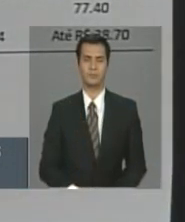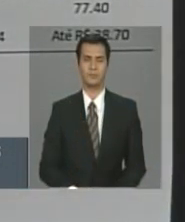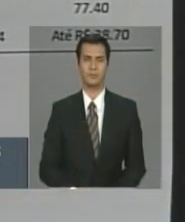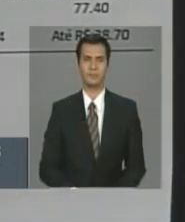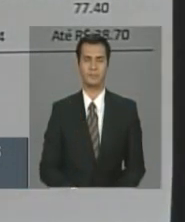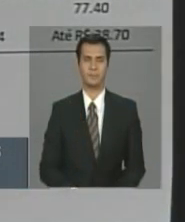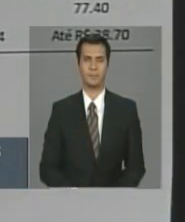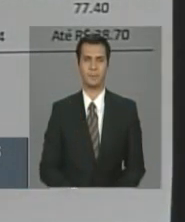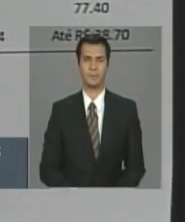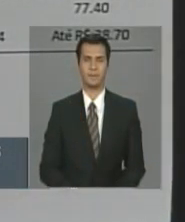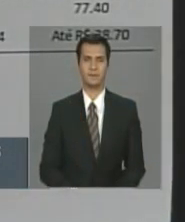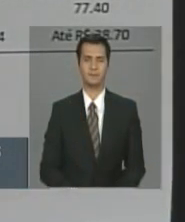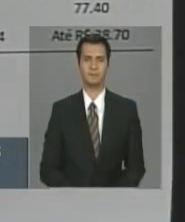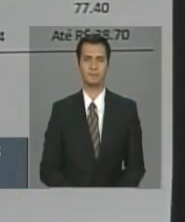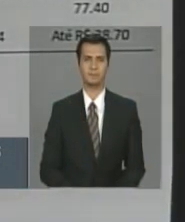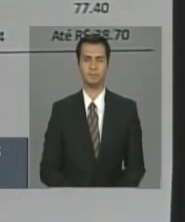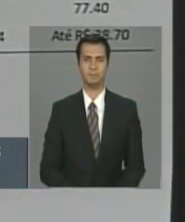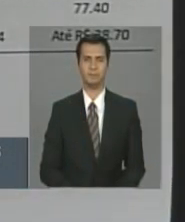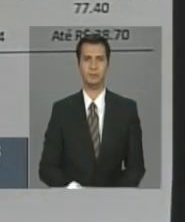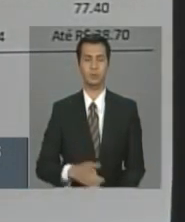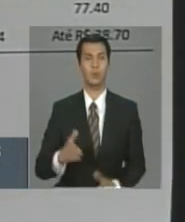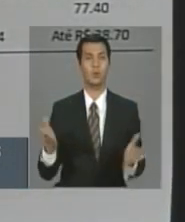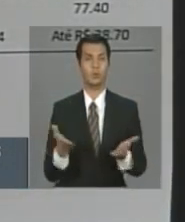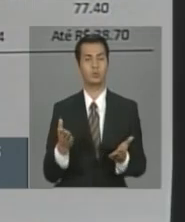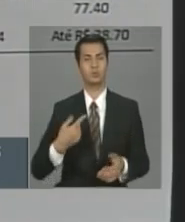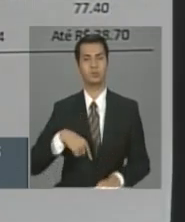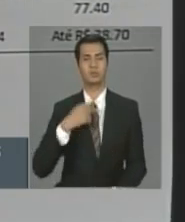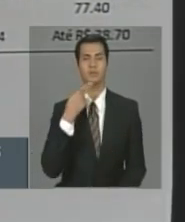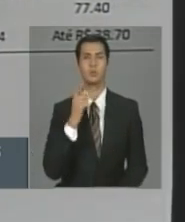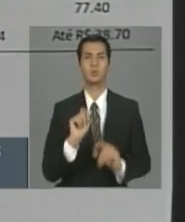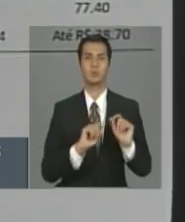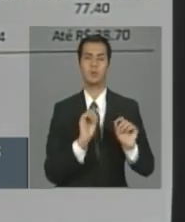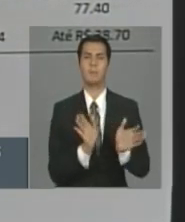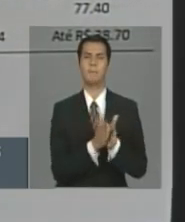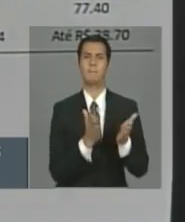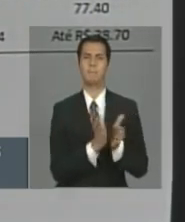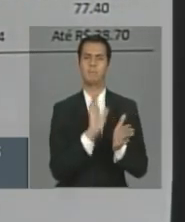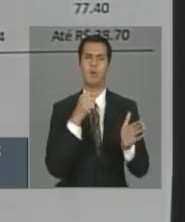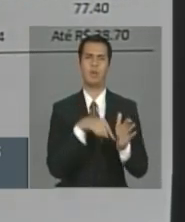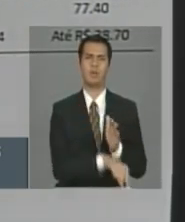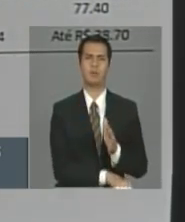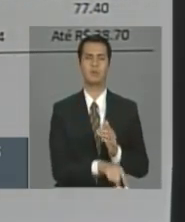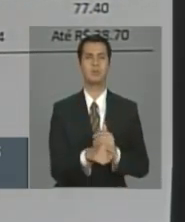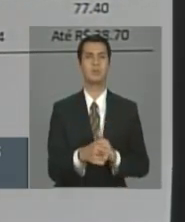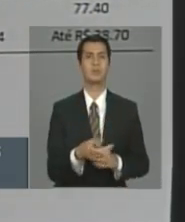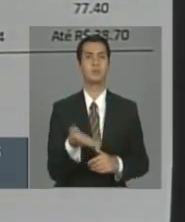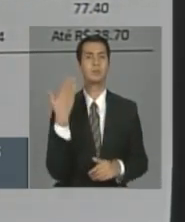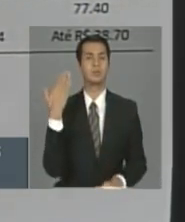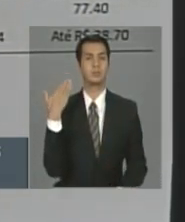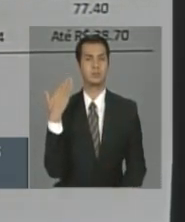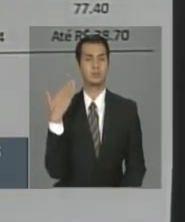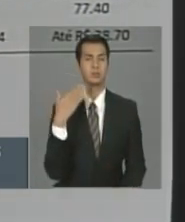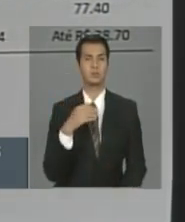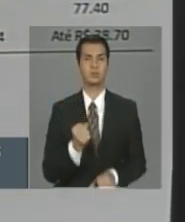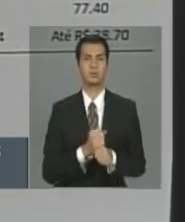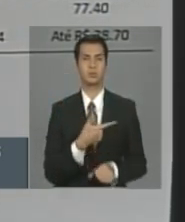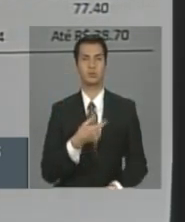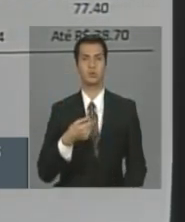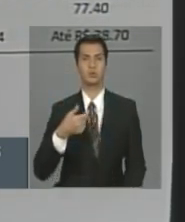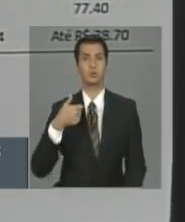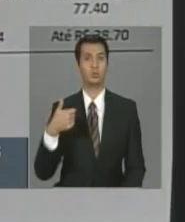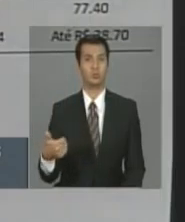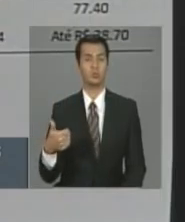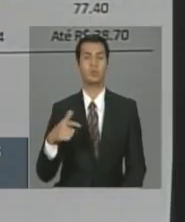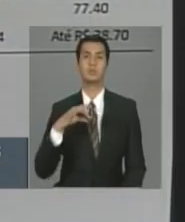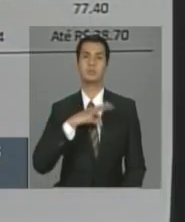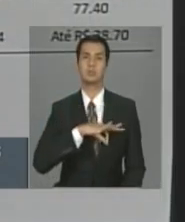O jovem, o que a gente chama de extremamente pobre hoje, lá em 2001, ele receberia o equivalente a R$38. É isso que nós